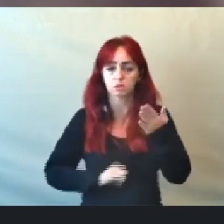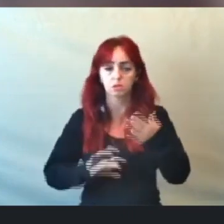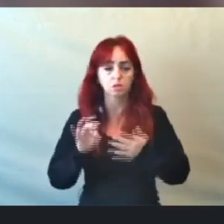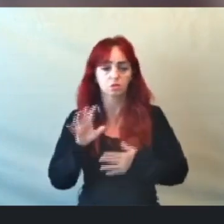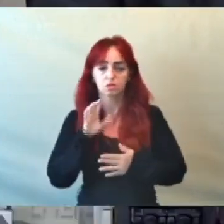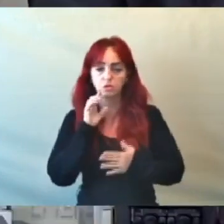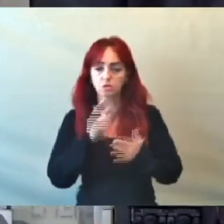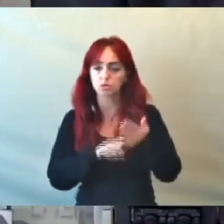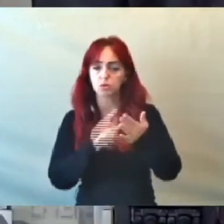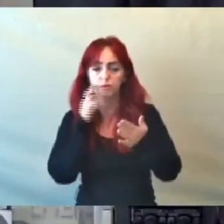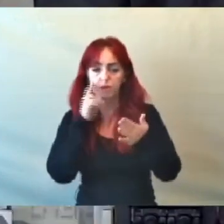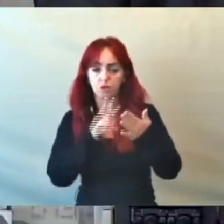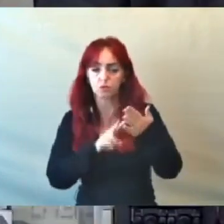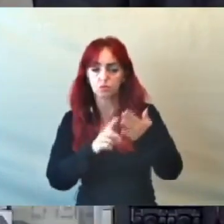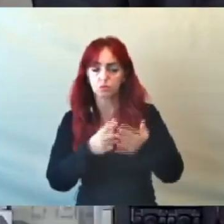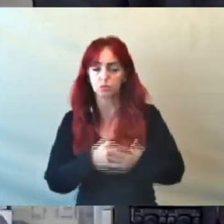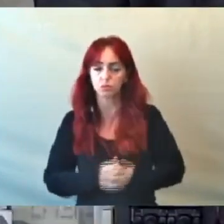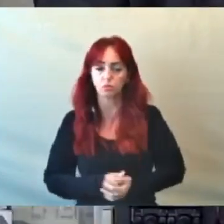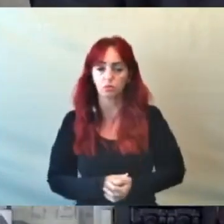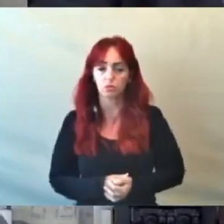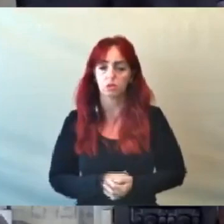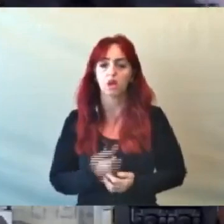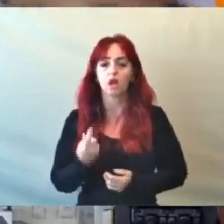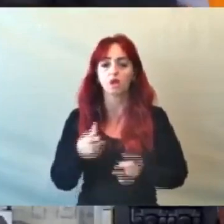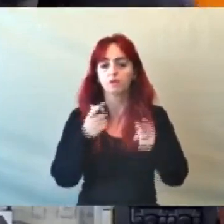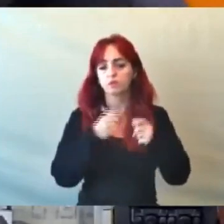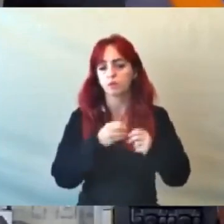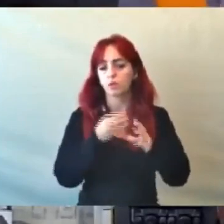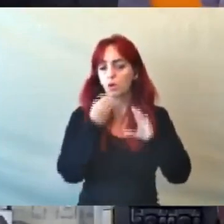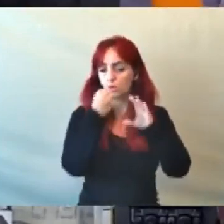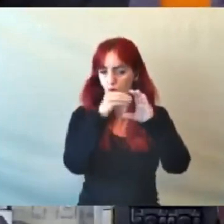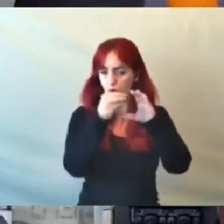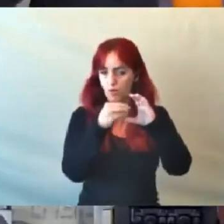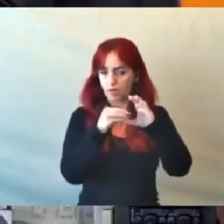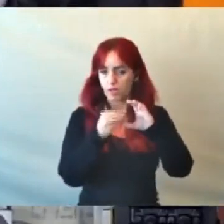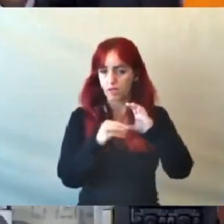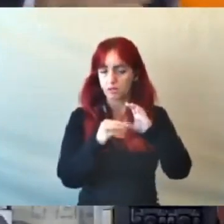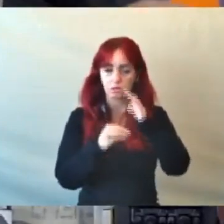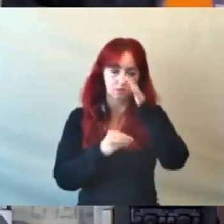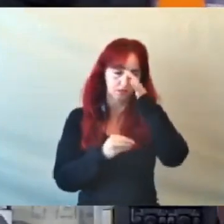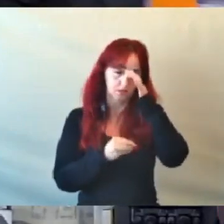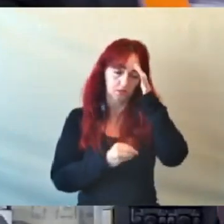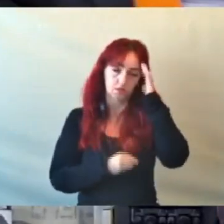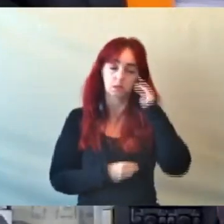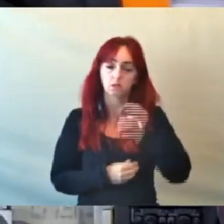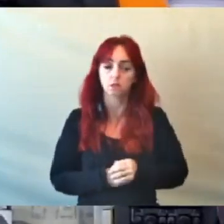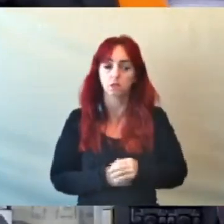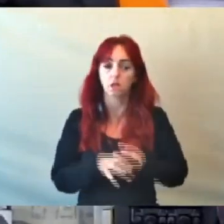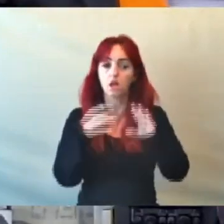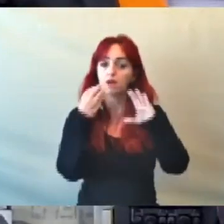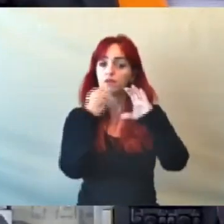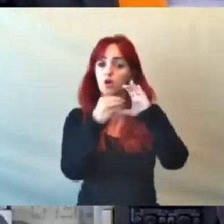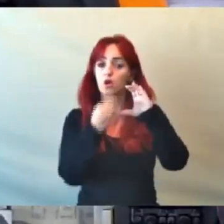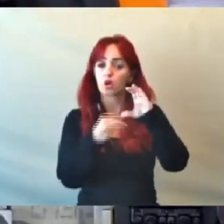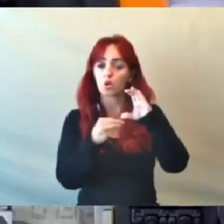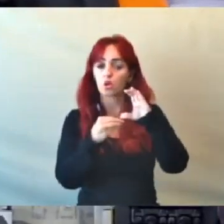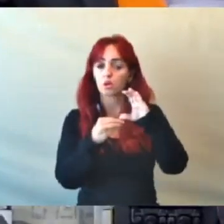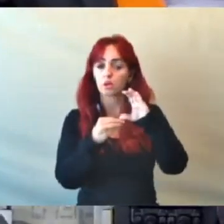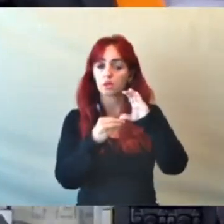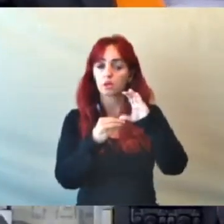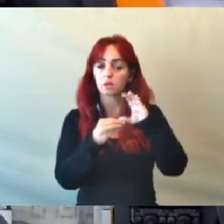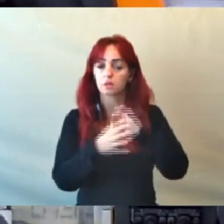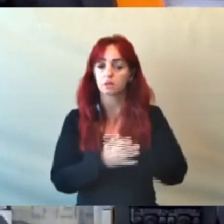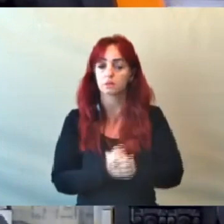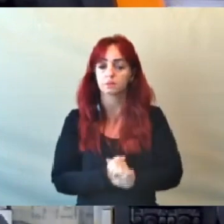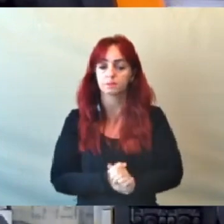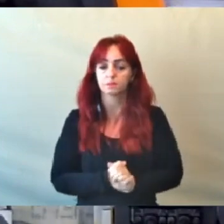nós vamos colocar agora novamente no chat. Nós vamos colocar o aqui, ó, eu mesmo coloco, Gisela. Eu estou colocando